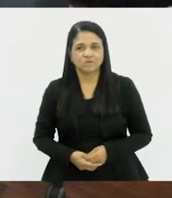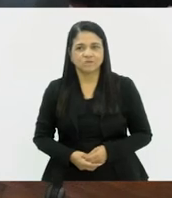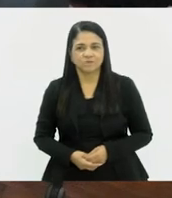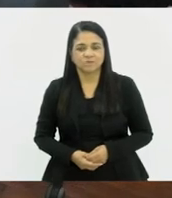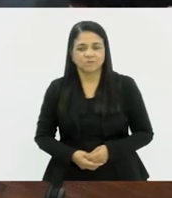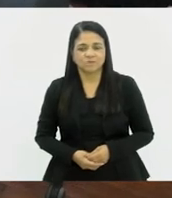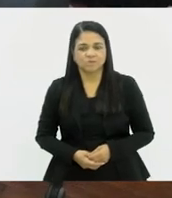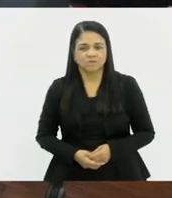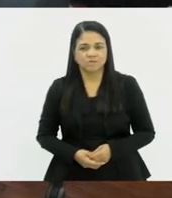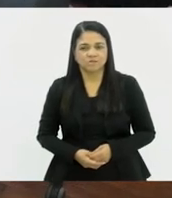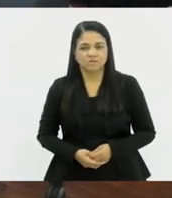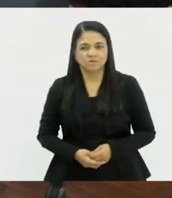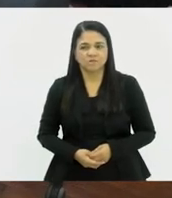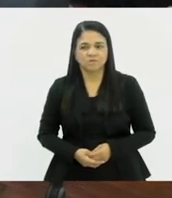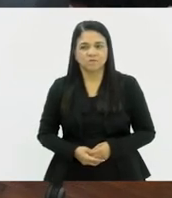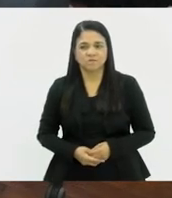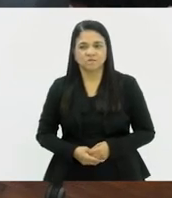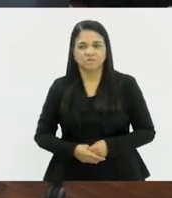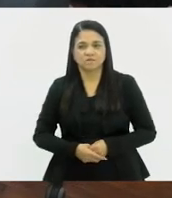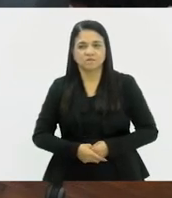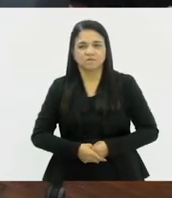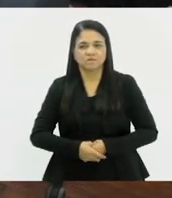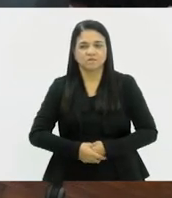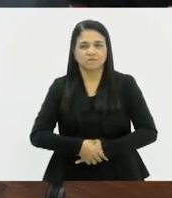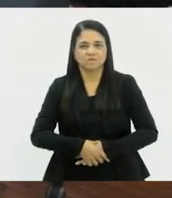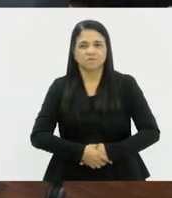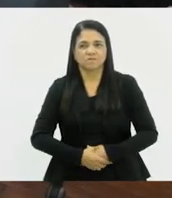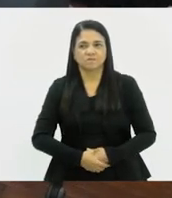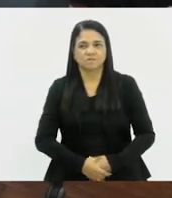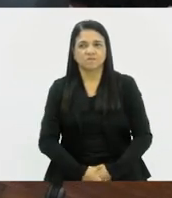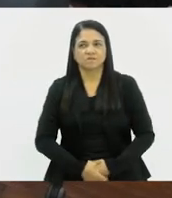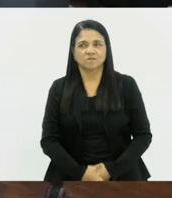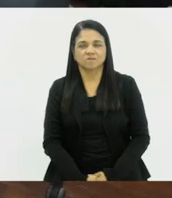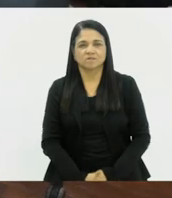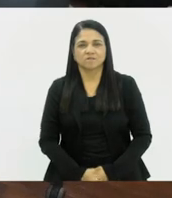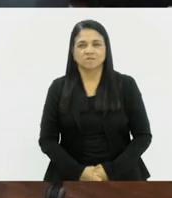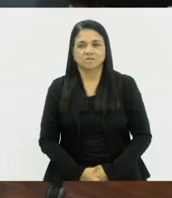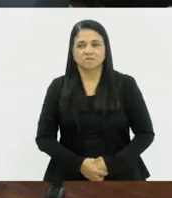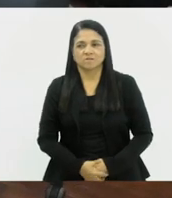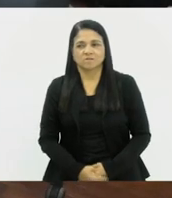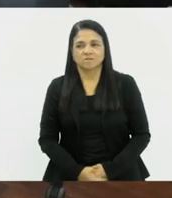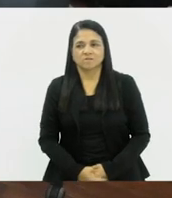pobre você não fala do microfone não grav não